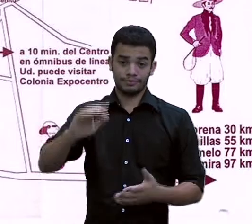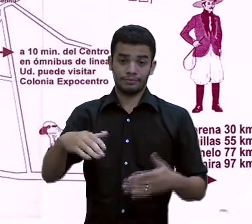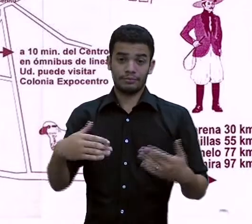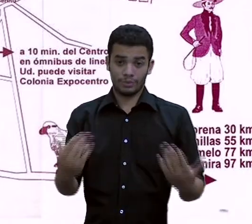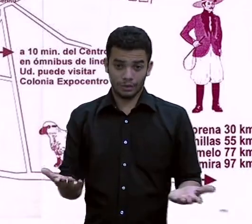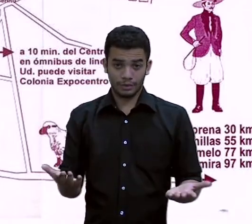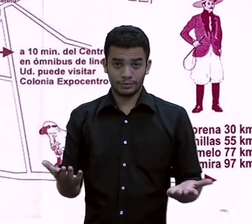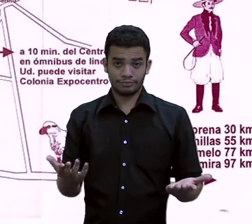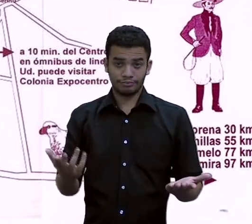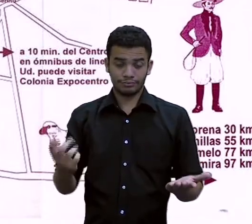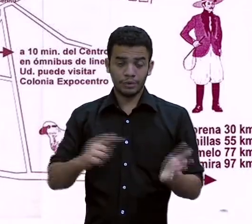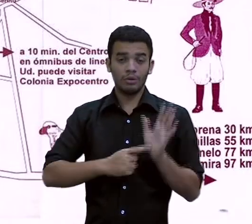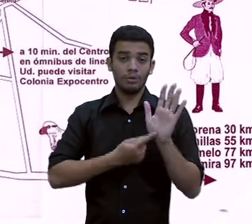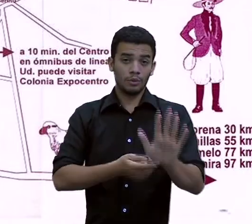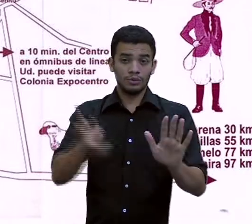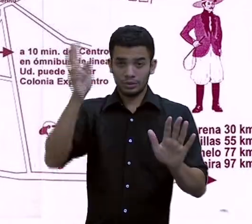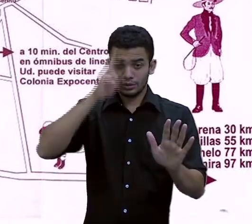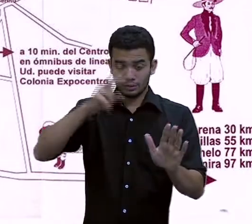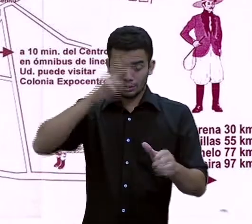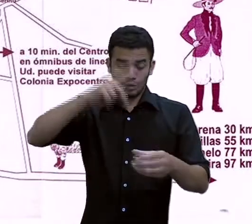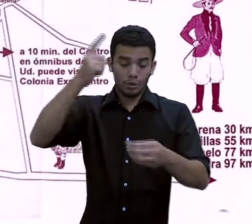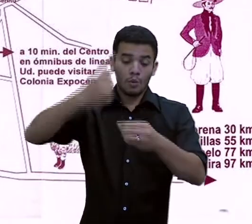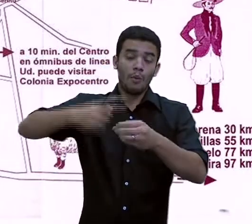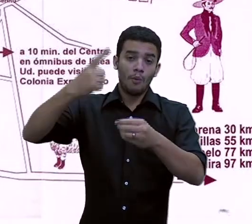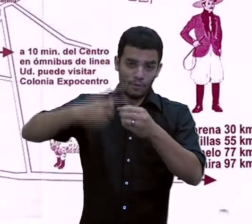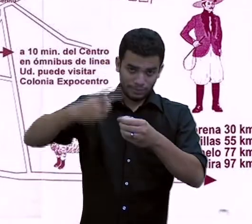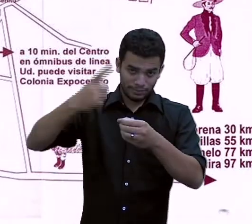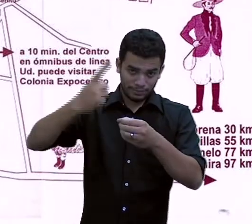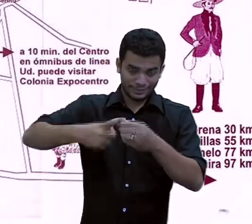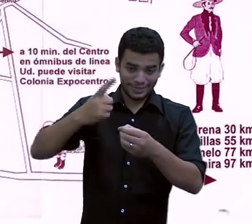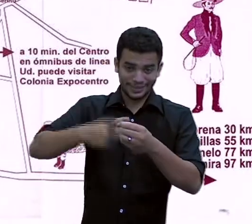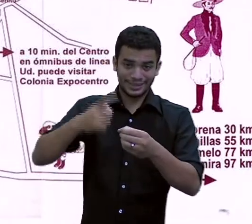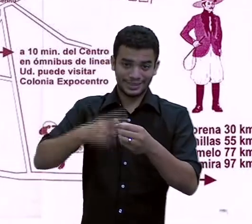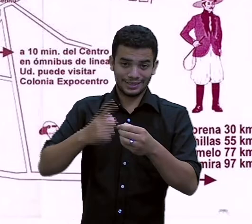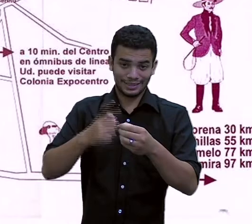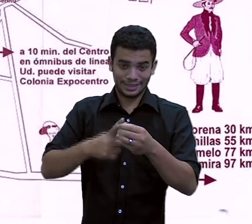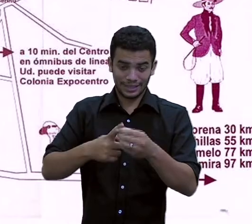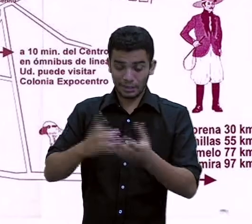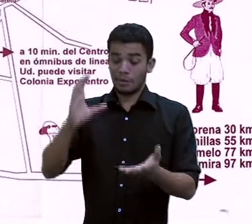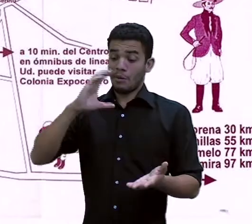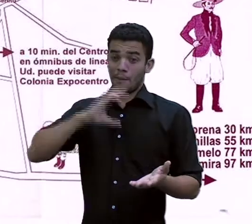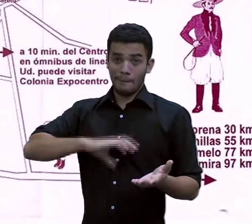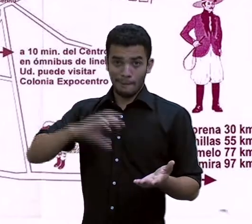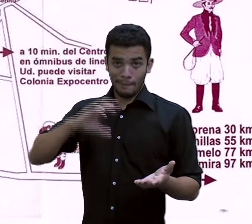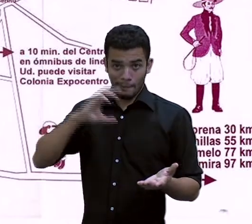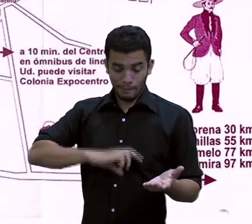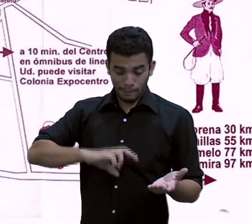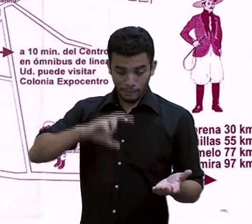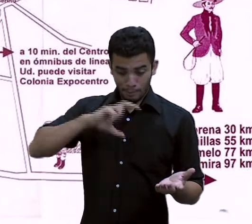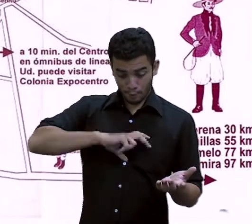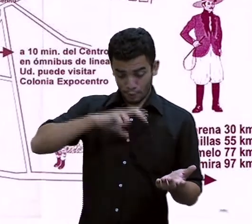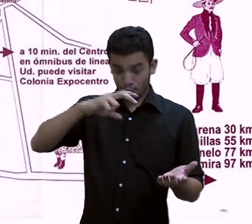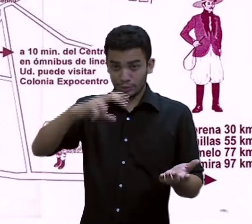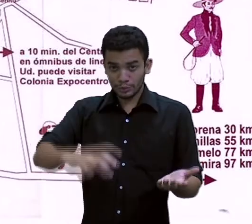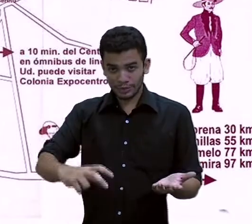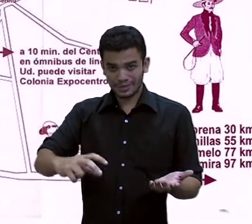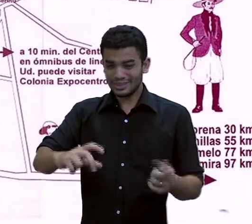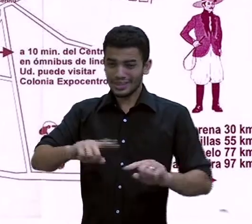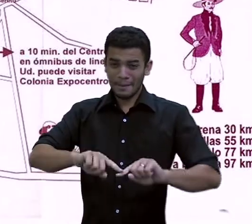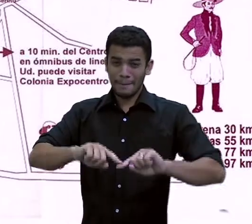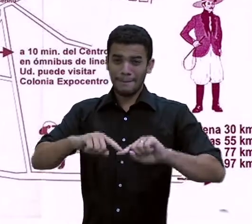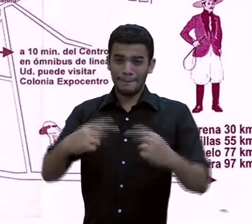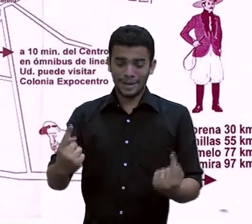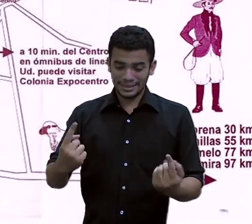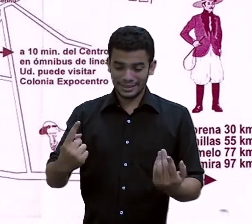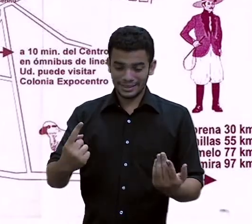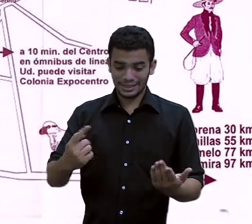É uma história de uma cidade, uma curiosa história de uma cidade portuguesa, aqui da América, que não faz